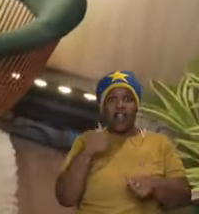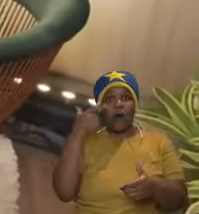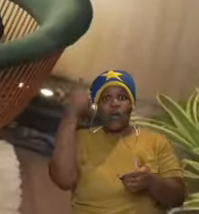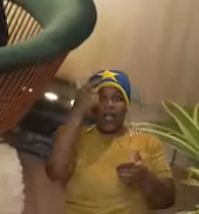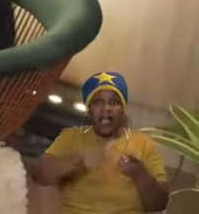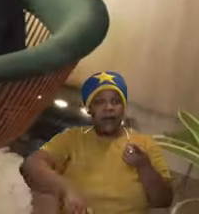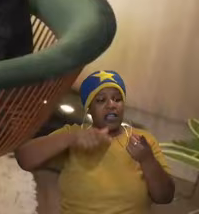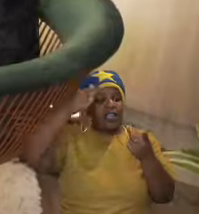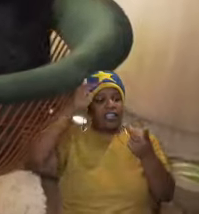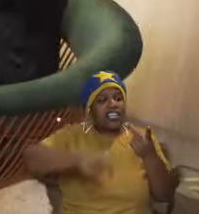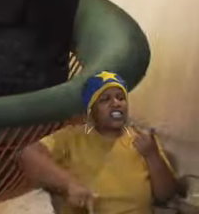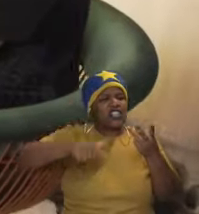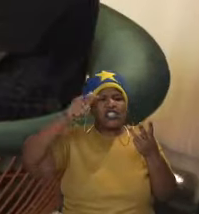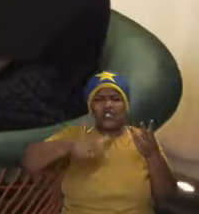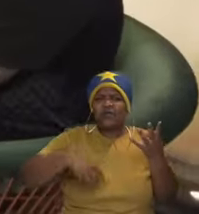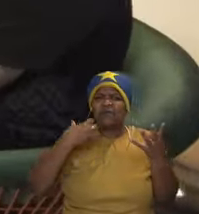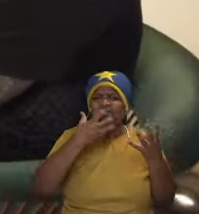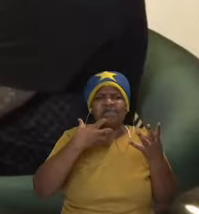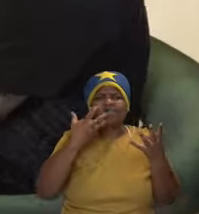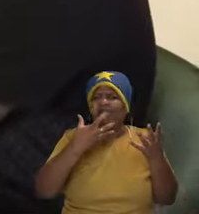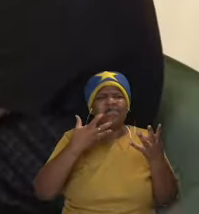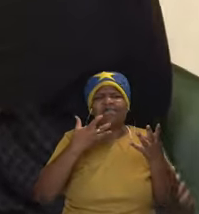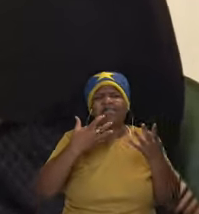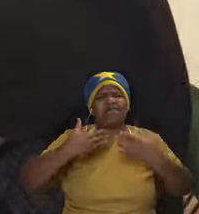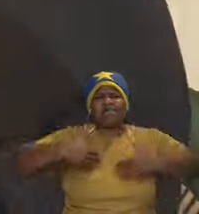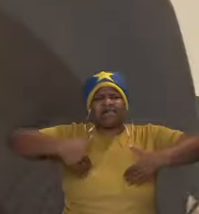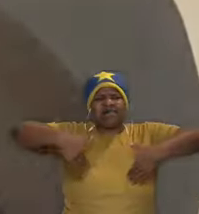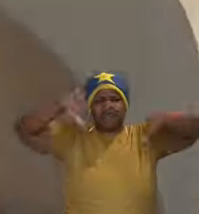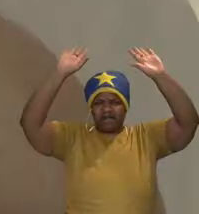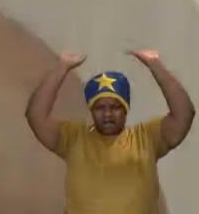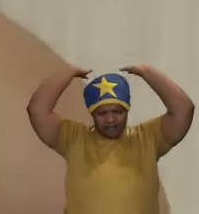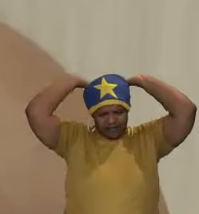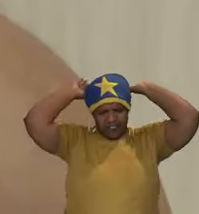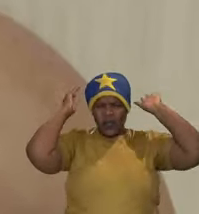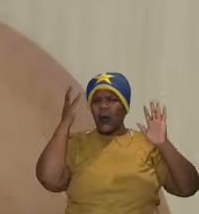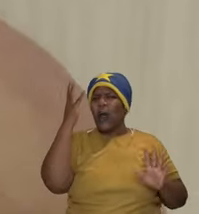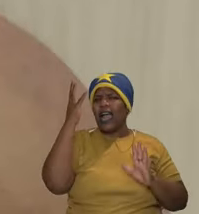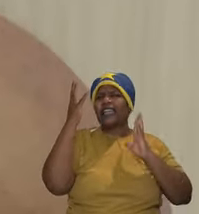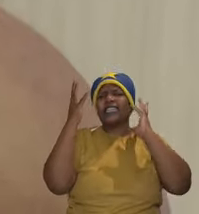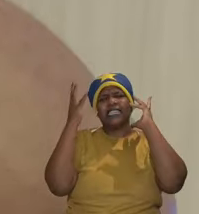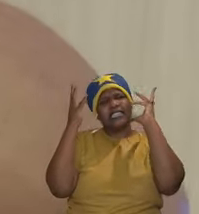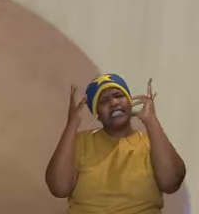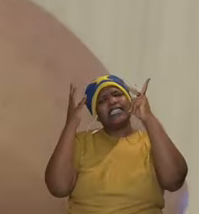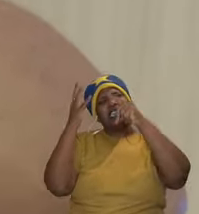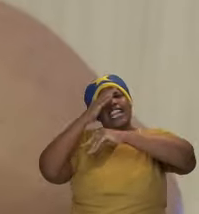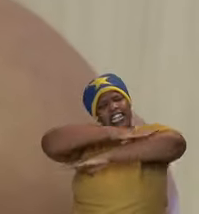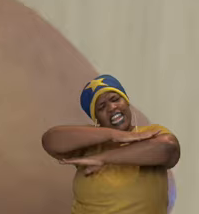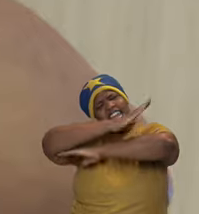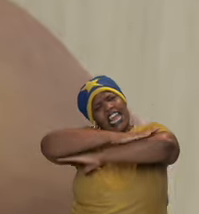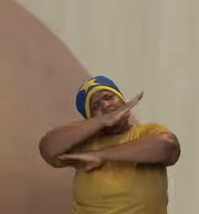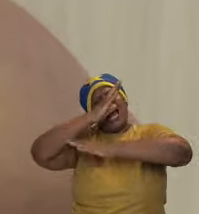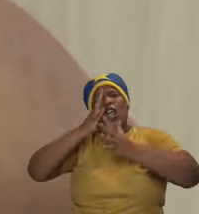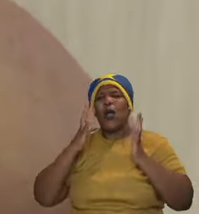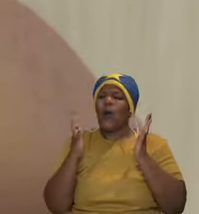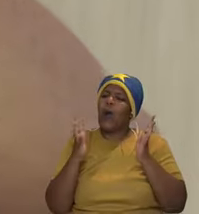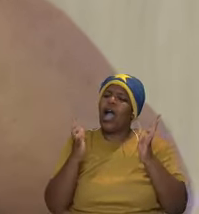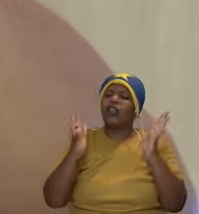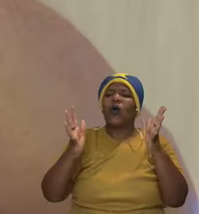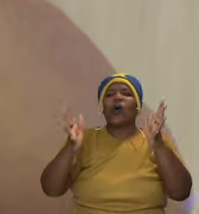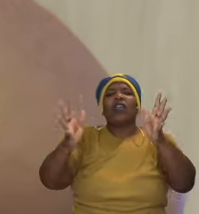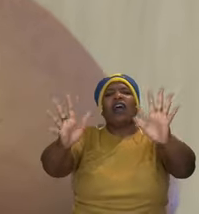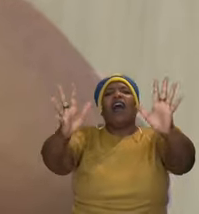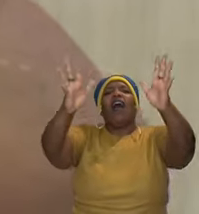repeti várias vezes esse som. Daqui pras quatro é louço, janela vai tremer na